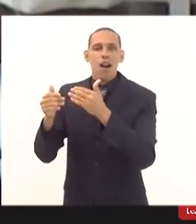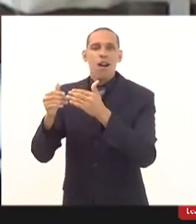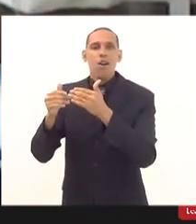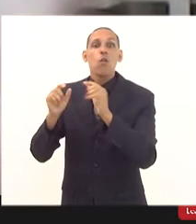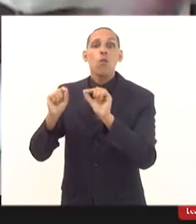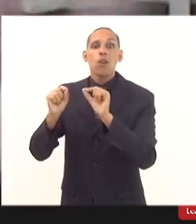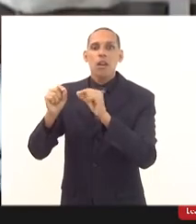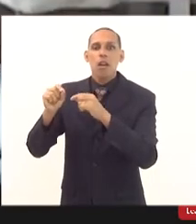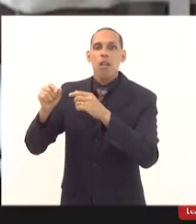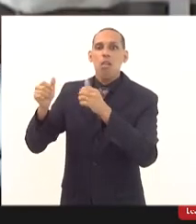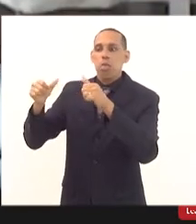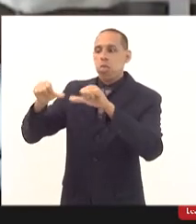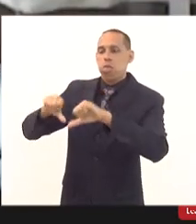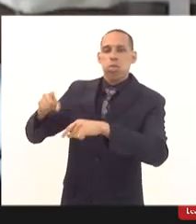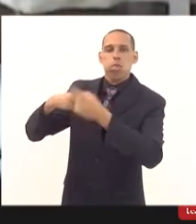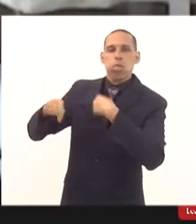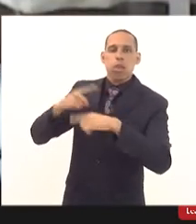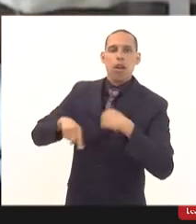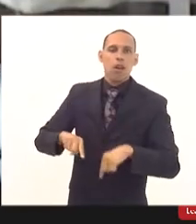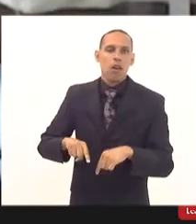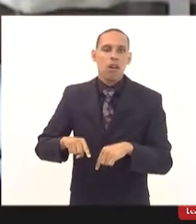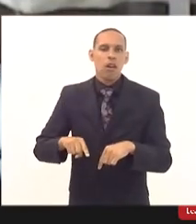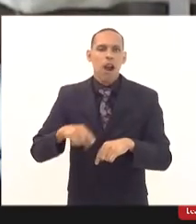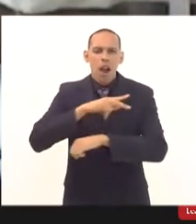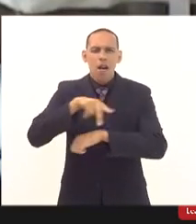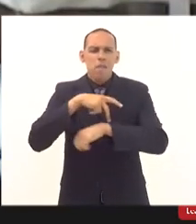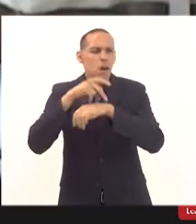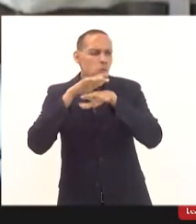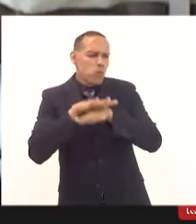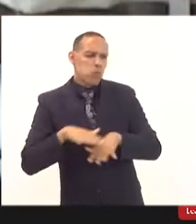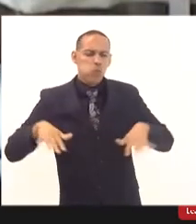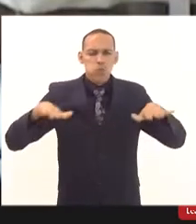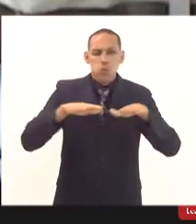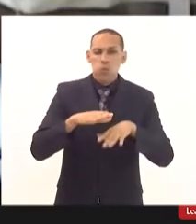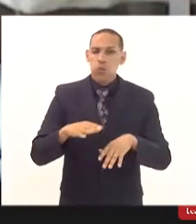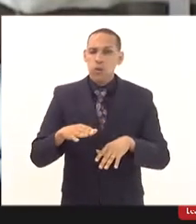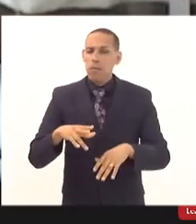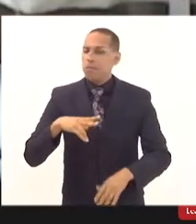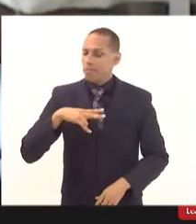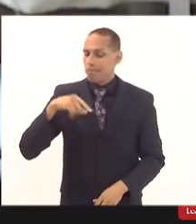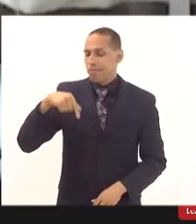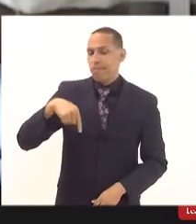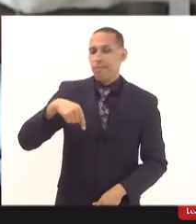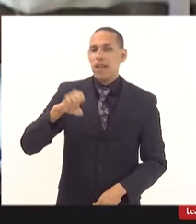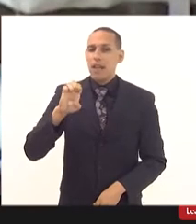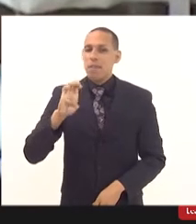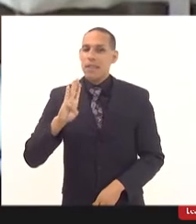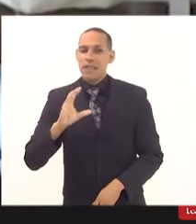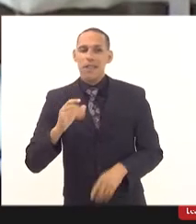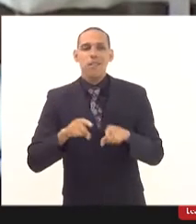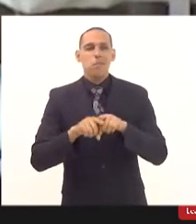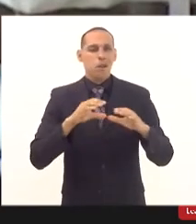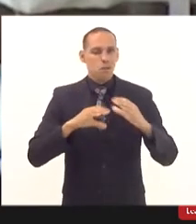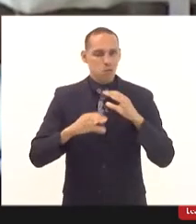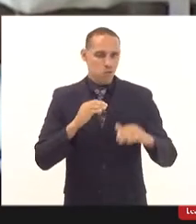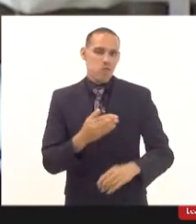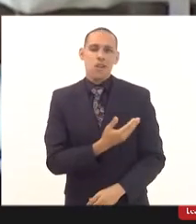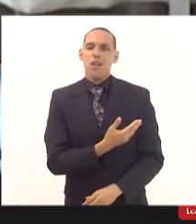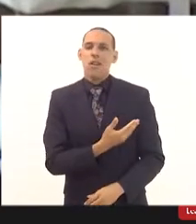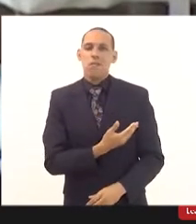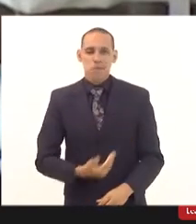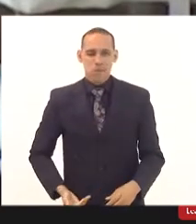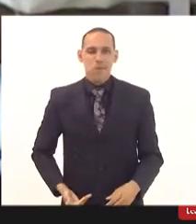retrocesso no país como um todo e particularmente de da evc e na comunicação pública intervenções